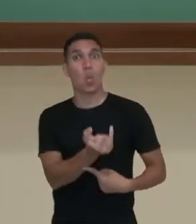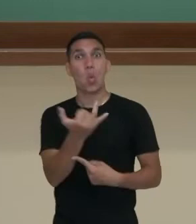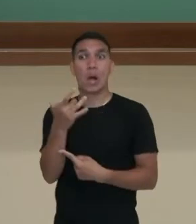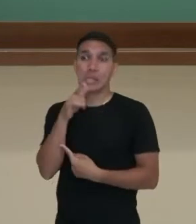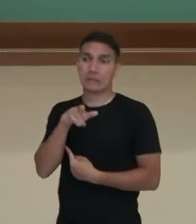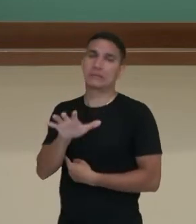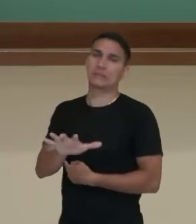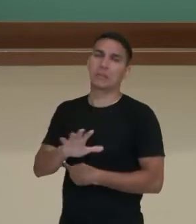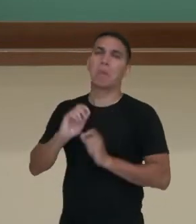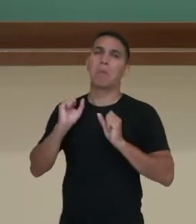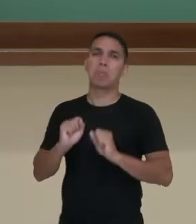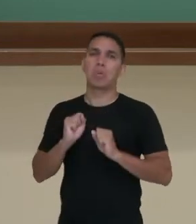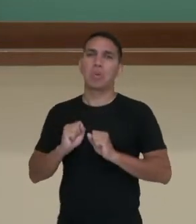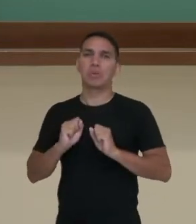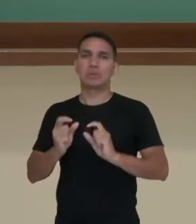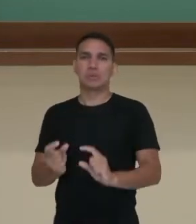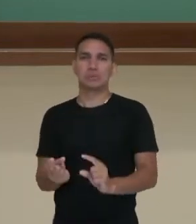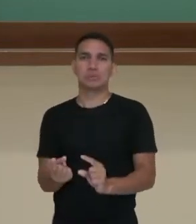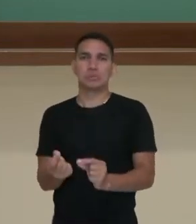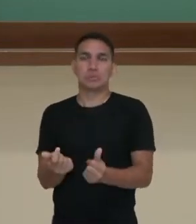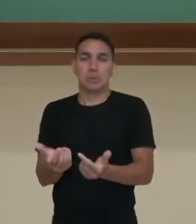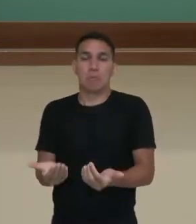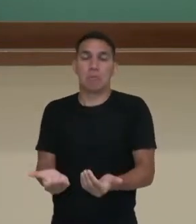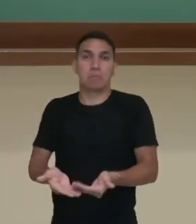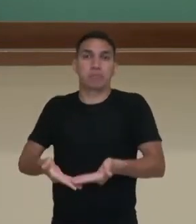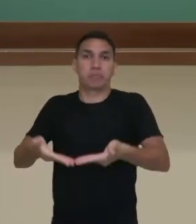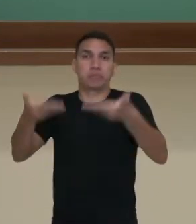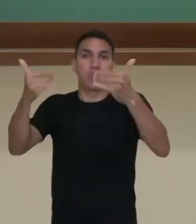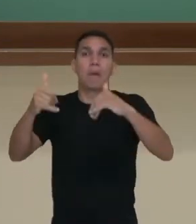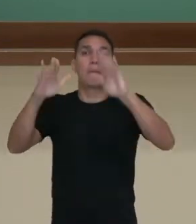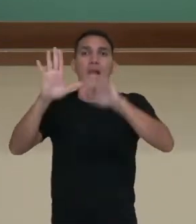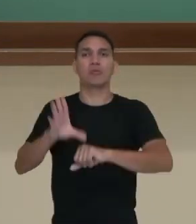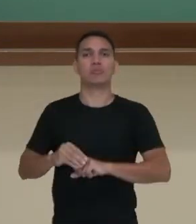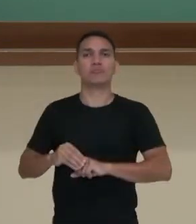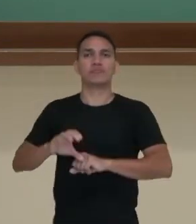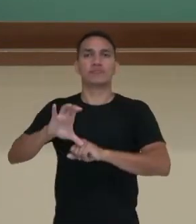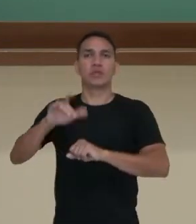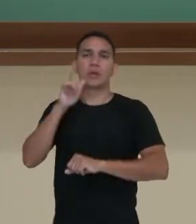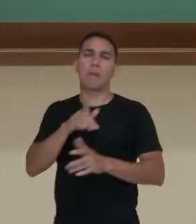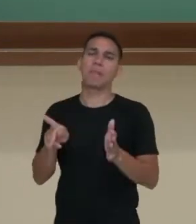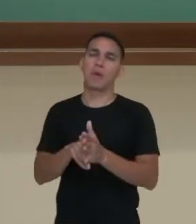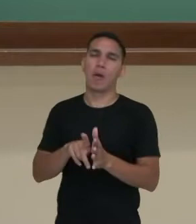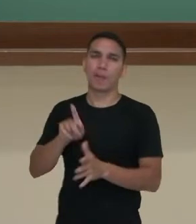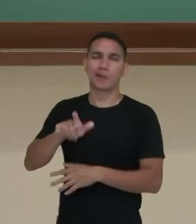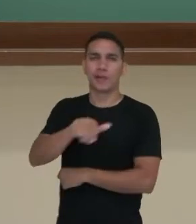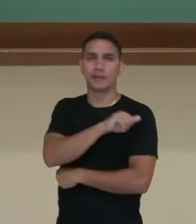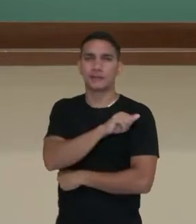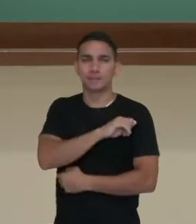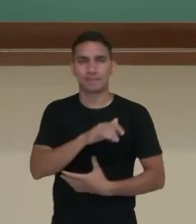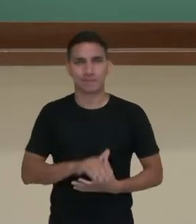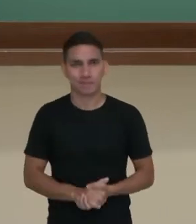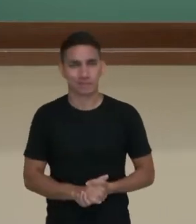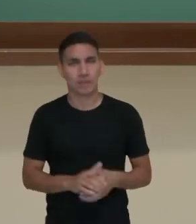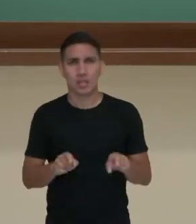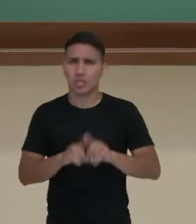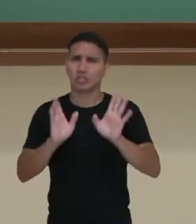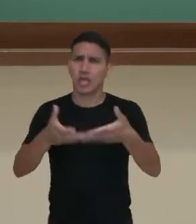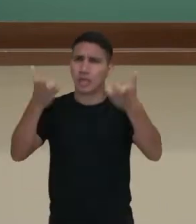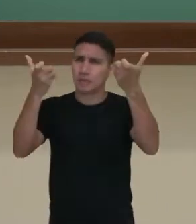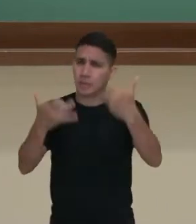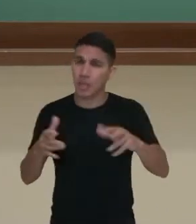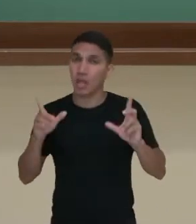pode enriquecer no conhecimento dos estudantes. Como a gente comentou, essa é ainda